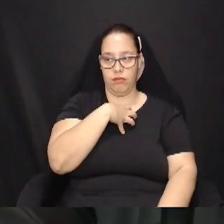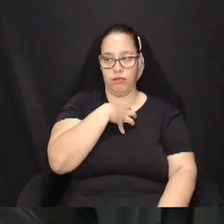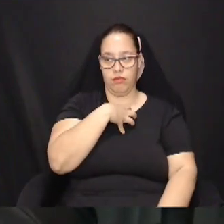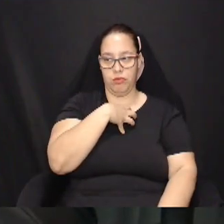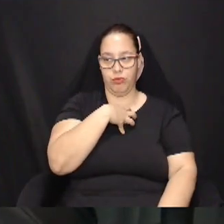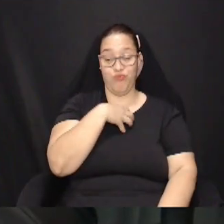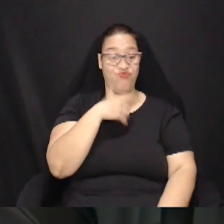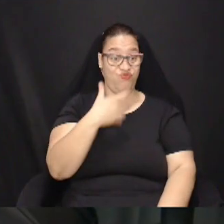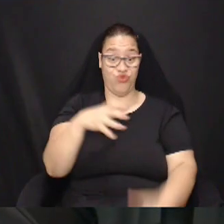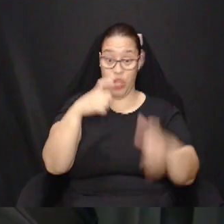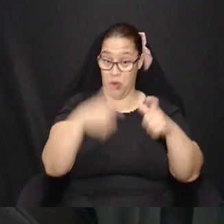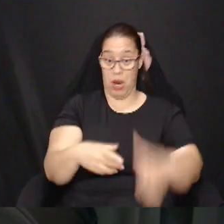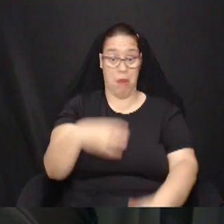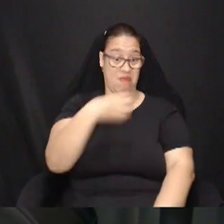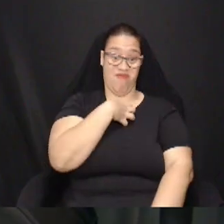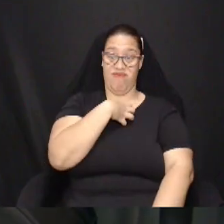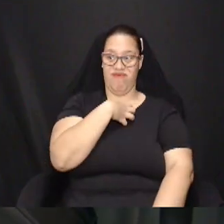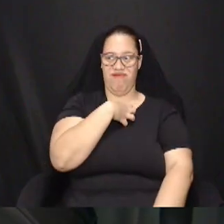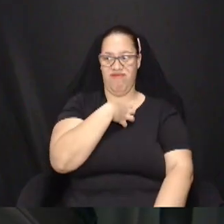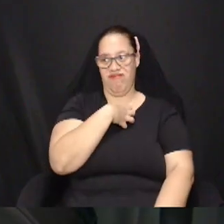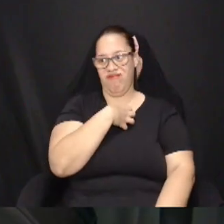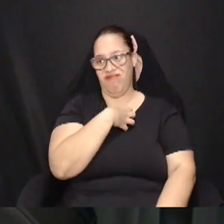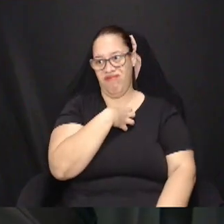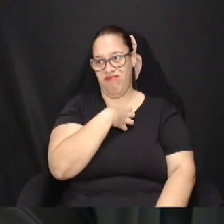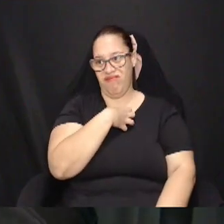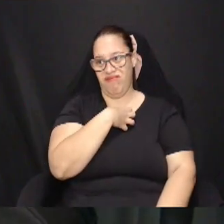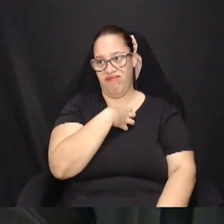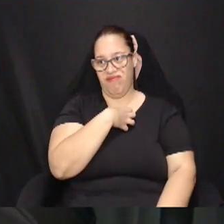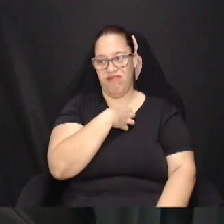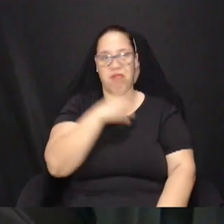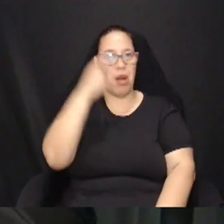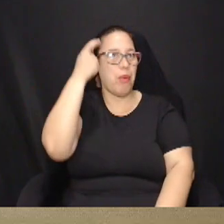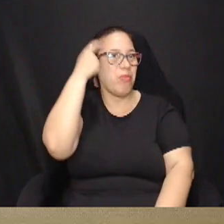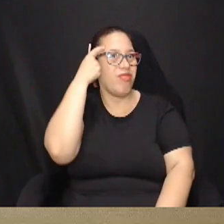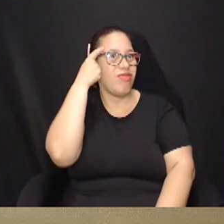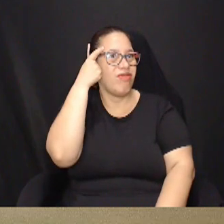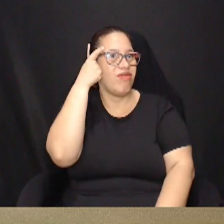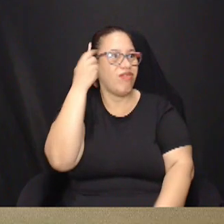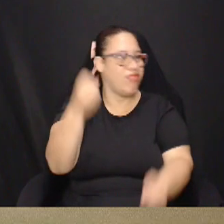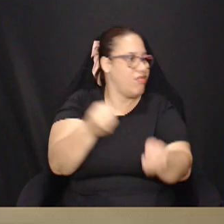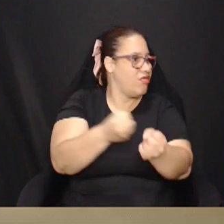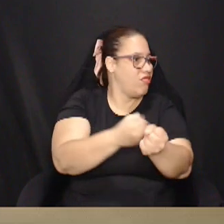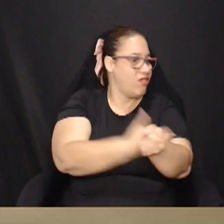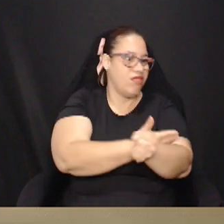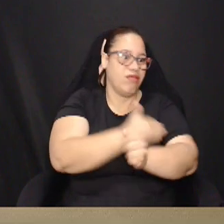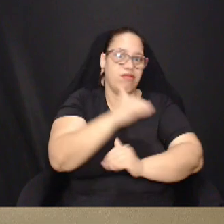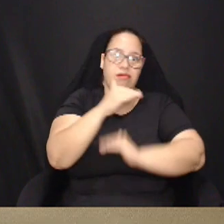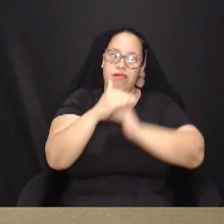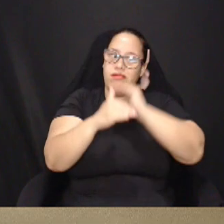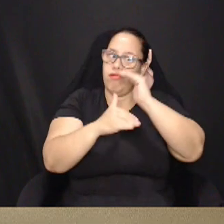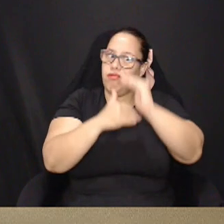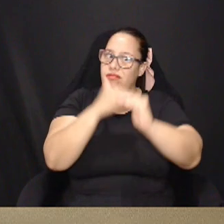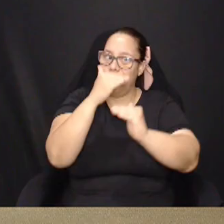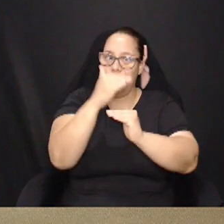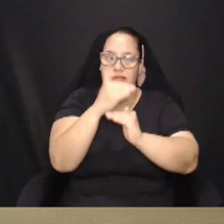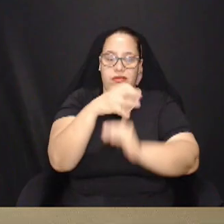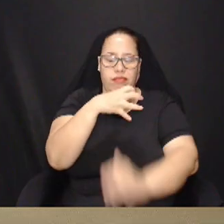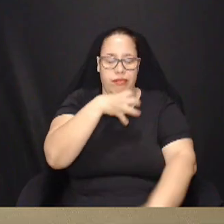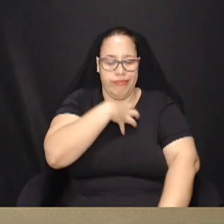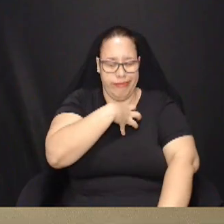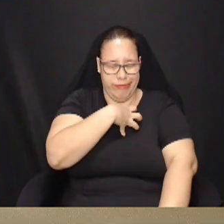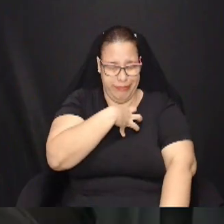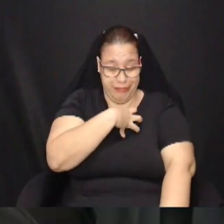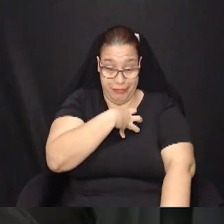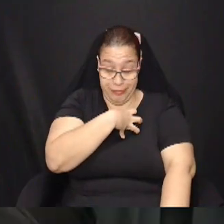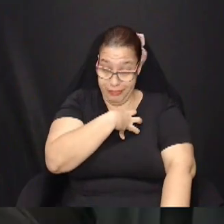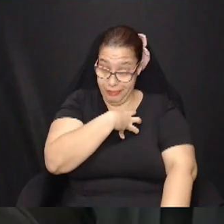sentir, não existe espaço para elaborar. E emoções que não são elaboradas são emoções que possivelmente vão trazer prejuízos